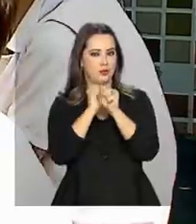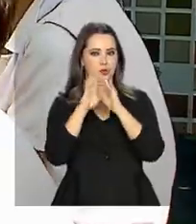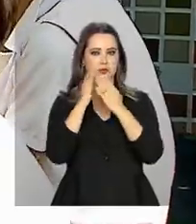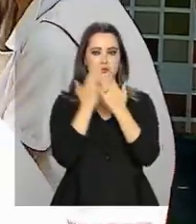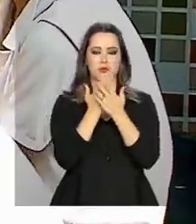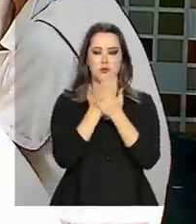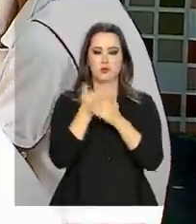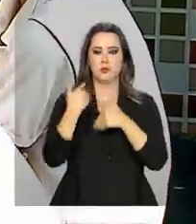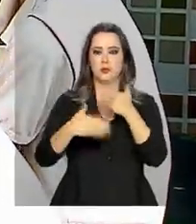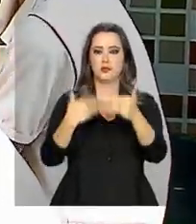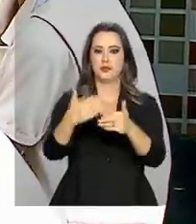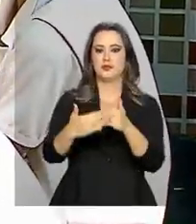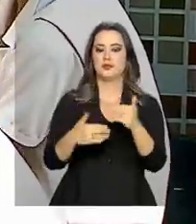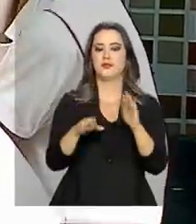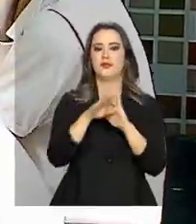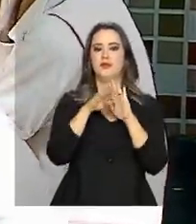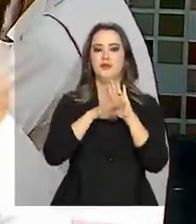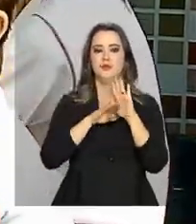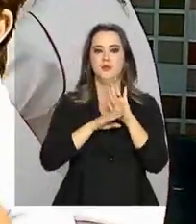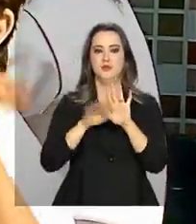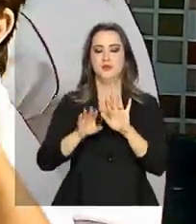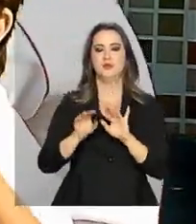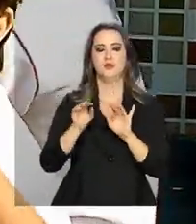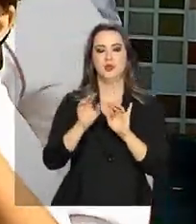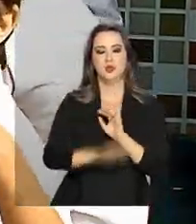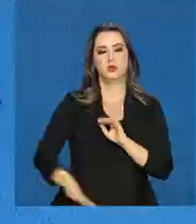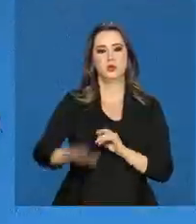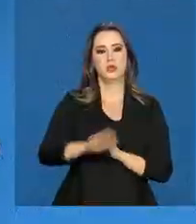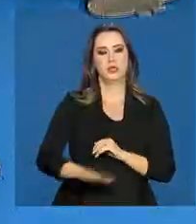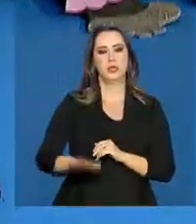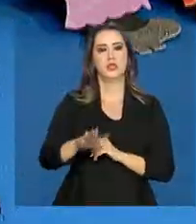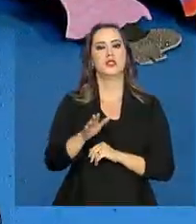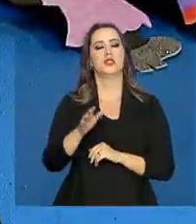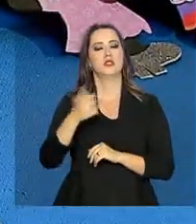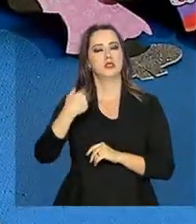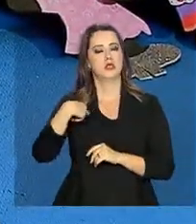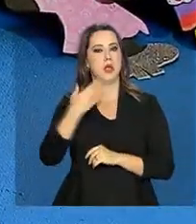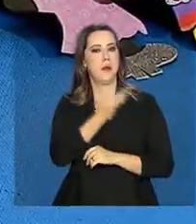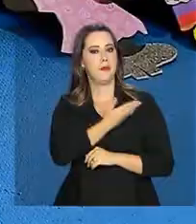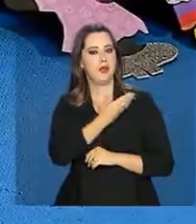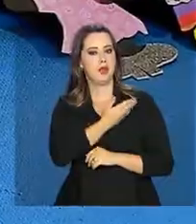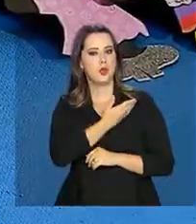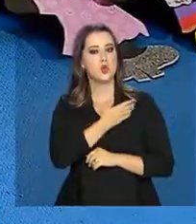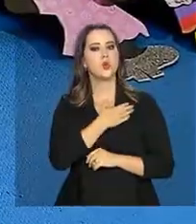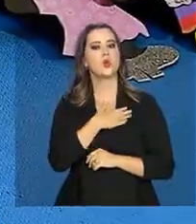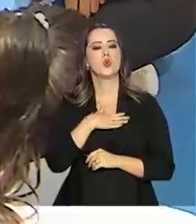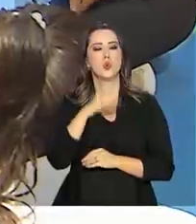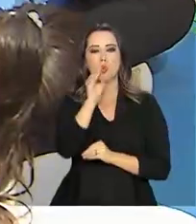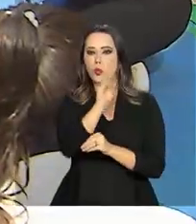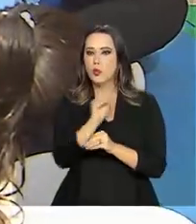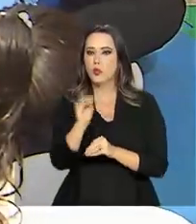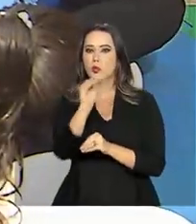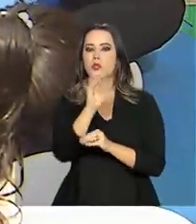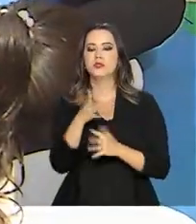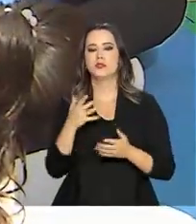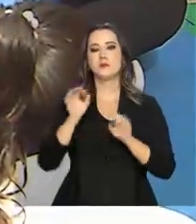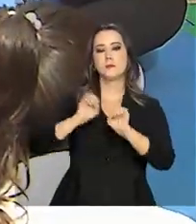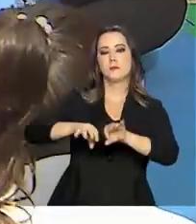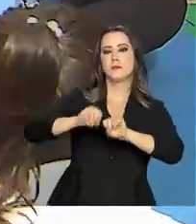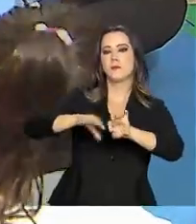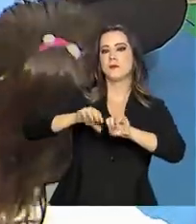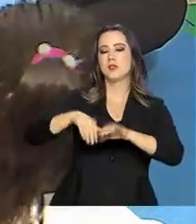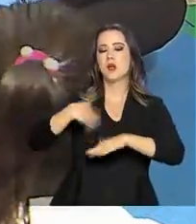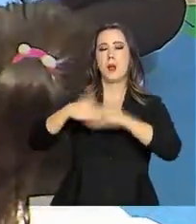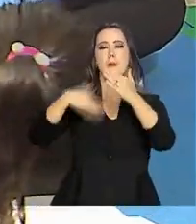desenvolve o projeto com crianças da pré escola meu amigo eu me importo ensinamento que